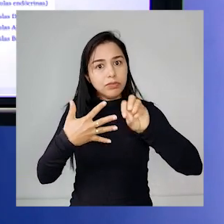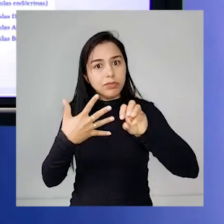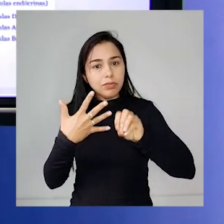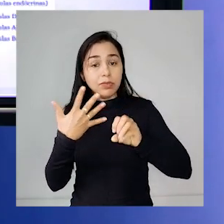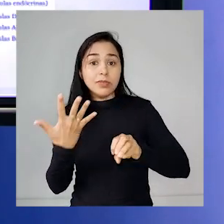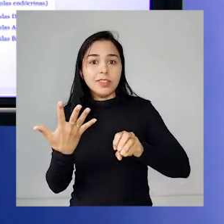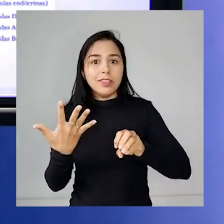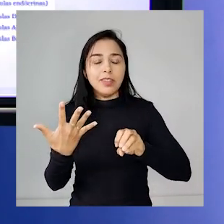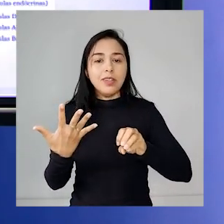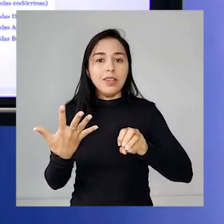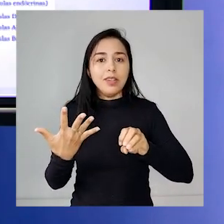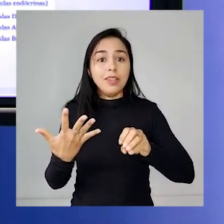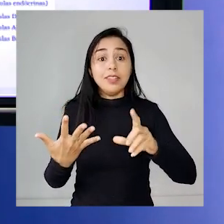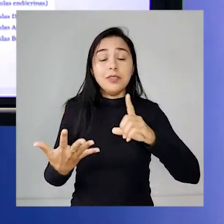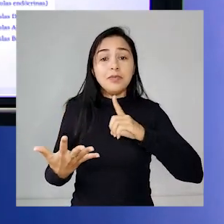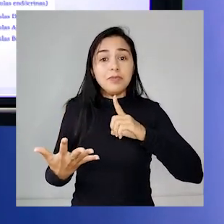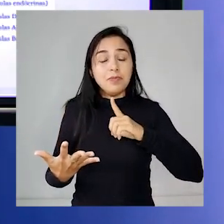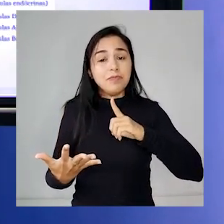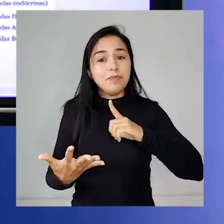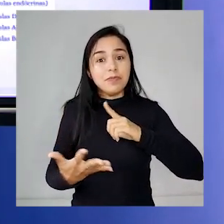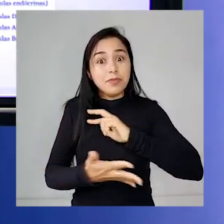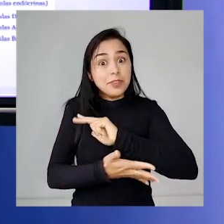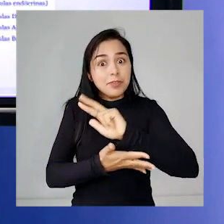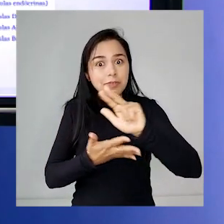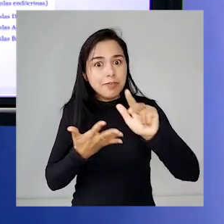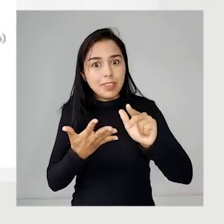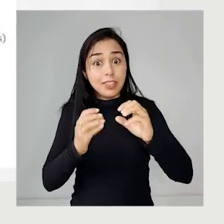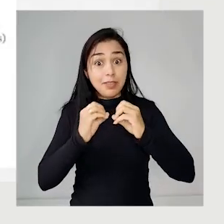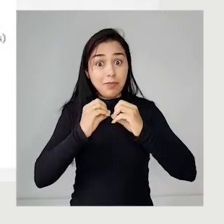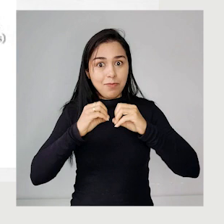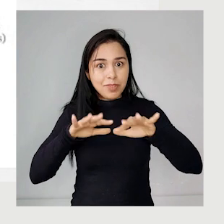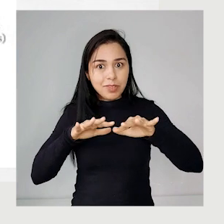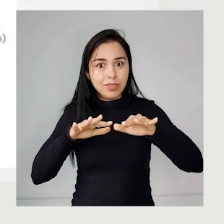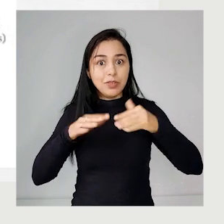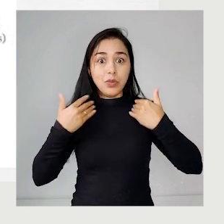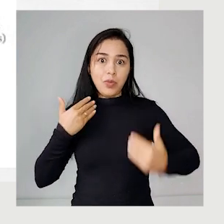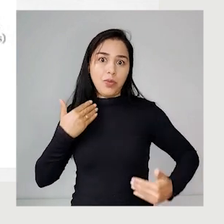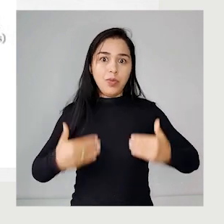Daqui nós temos a distinção entre glândulas